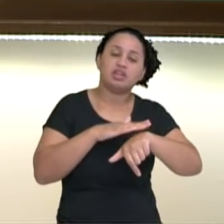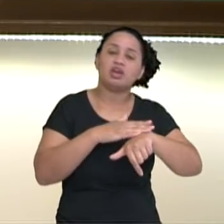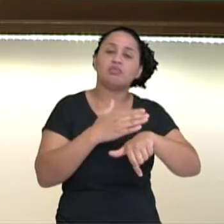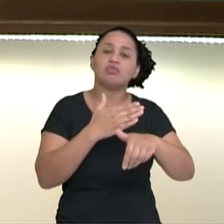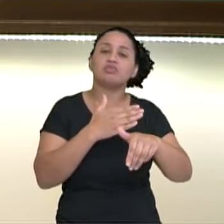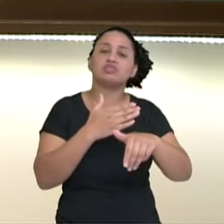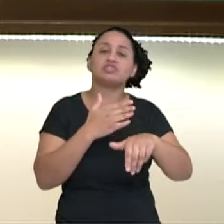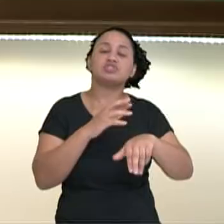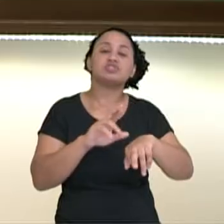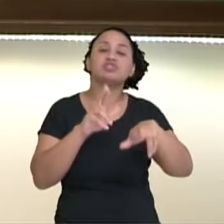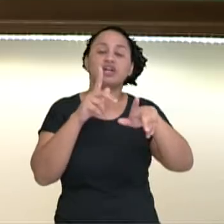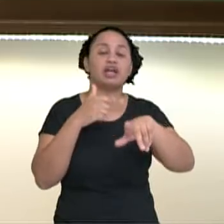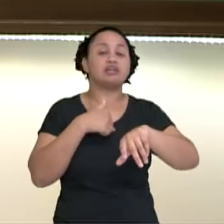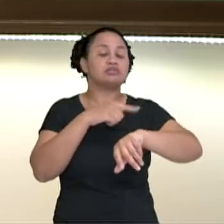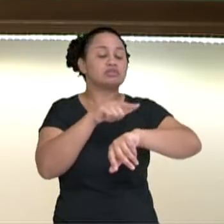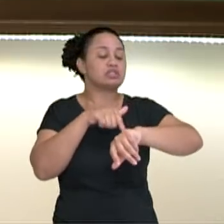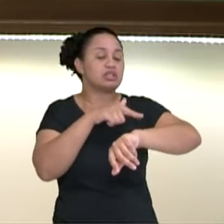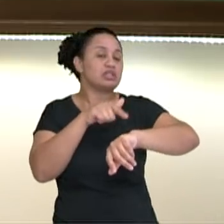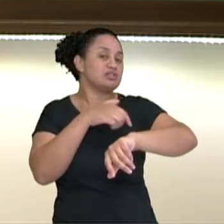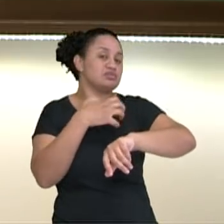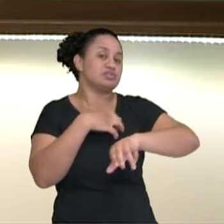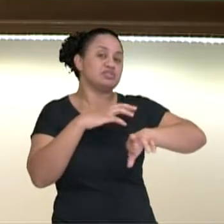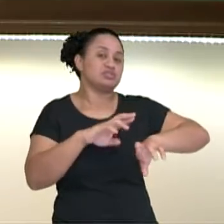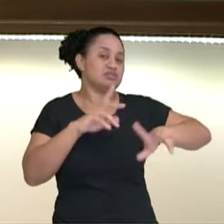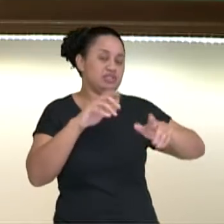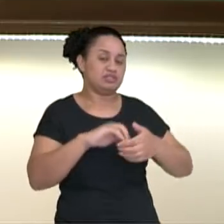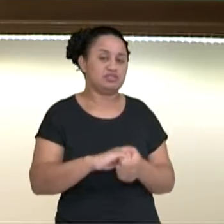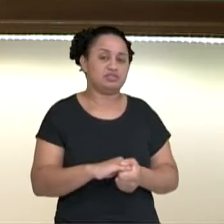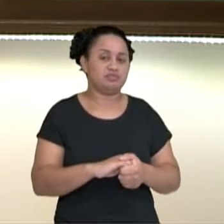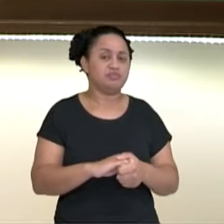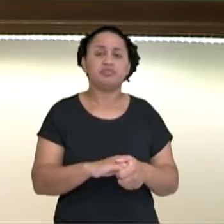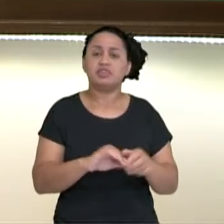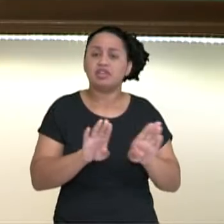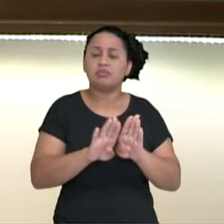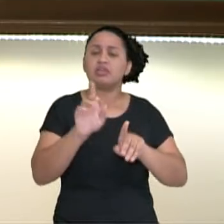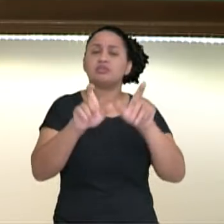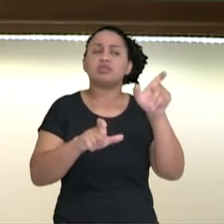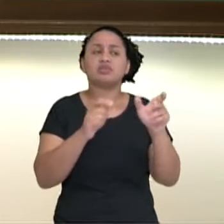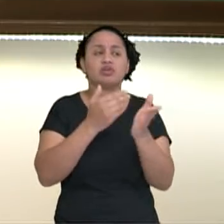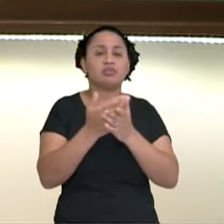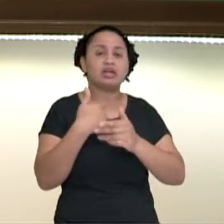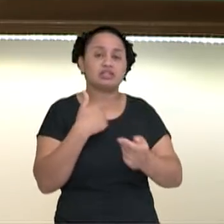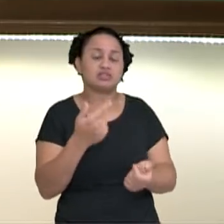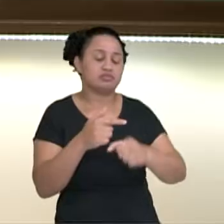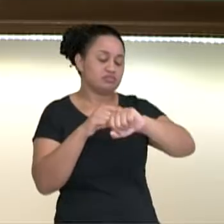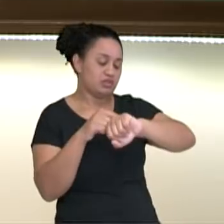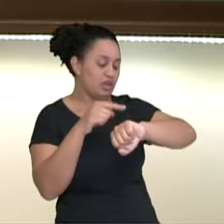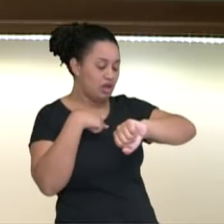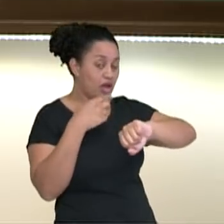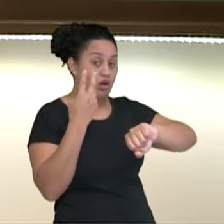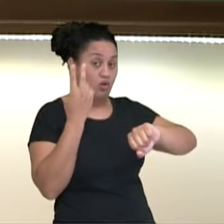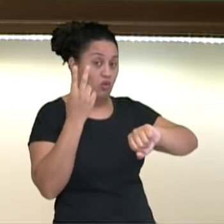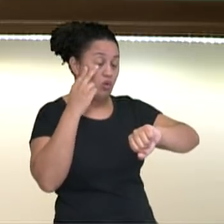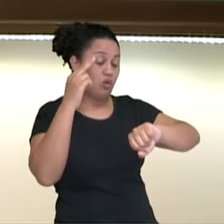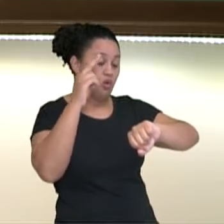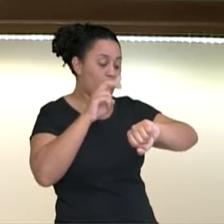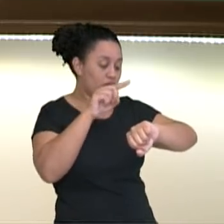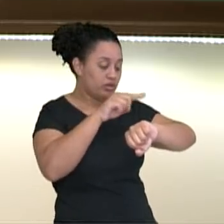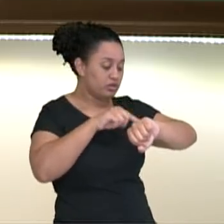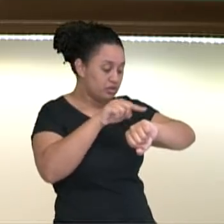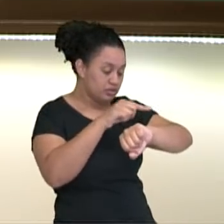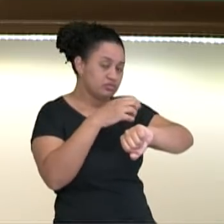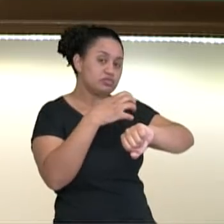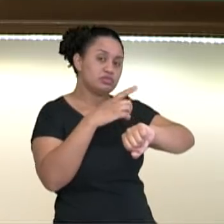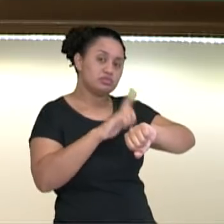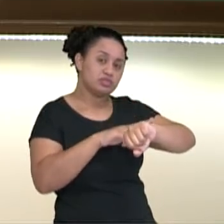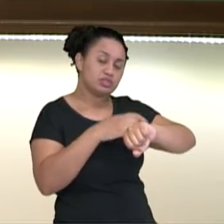a ser contado de uma maneira diferenciada, inclusive as pessoas vão começar a olhar para o seu relógio e para o tempo de uma